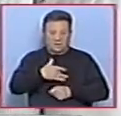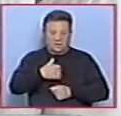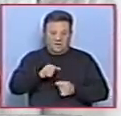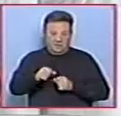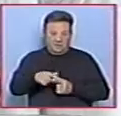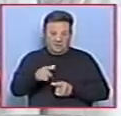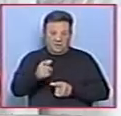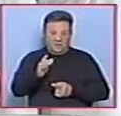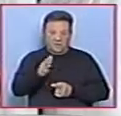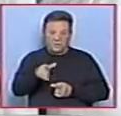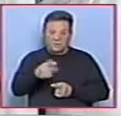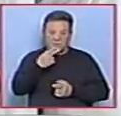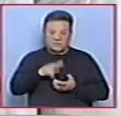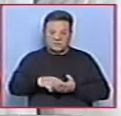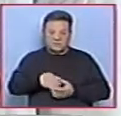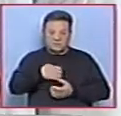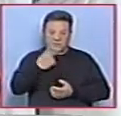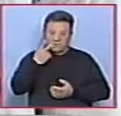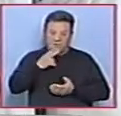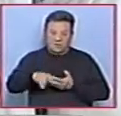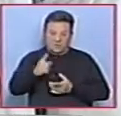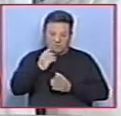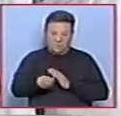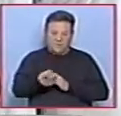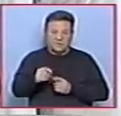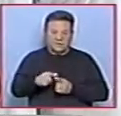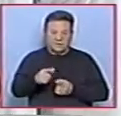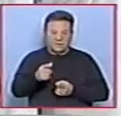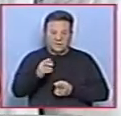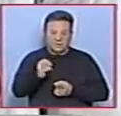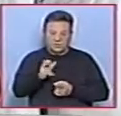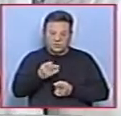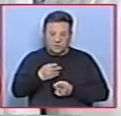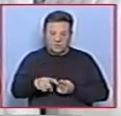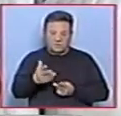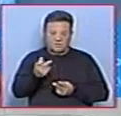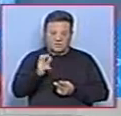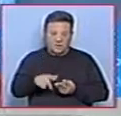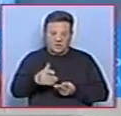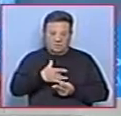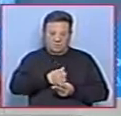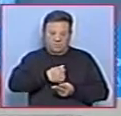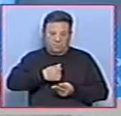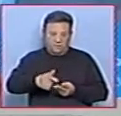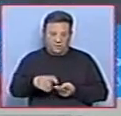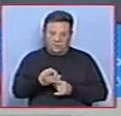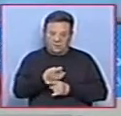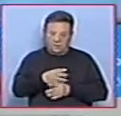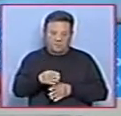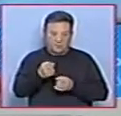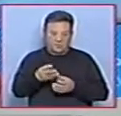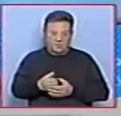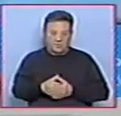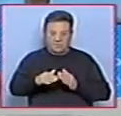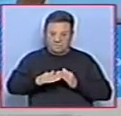tudo que o doente sente na vida real aparecia-nos, inclusive a sudorese, a taquipneia, a taquicardia, é muito bom. Uma